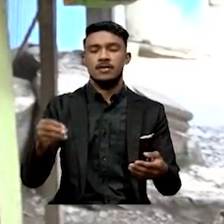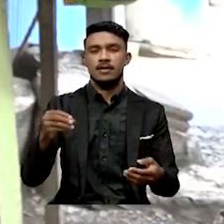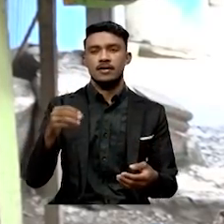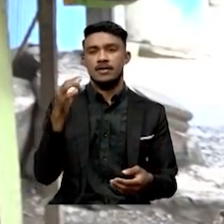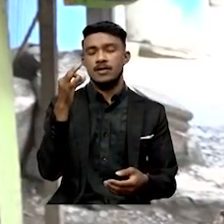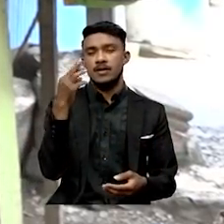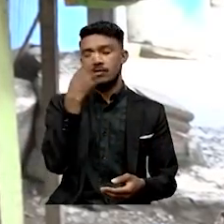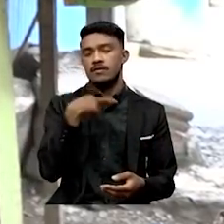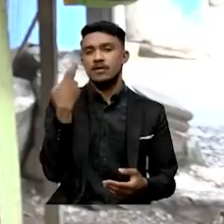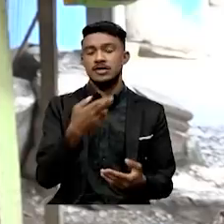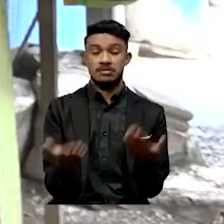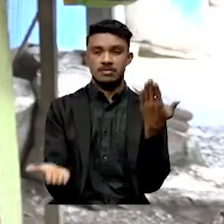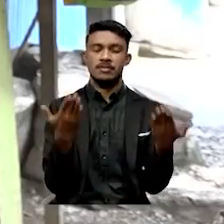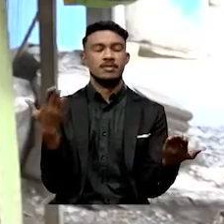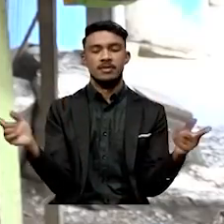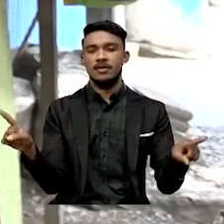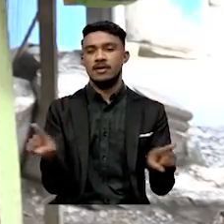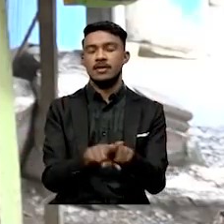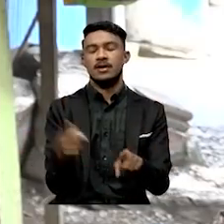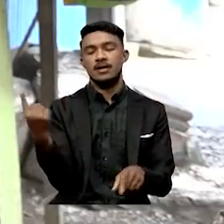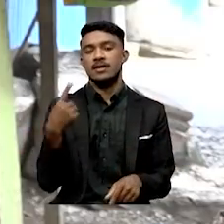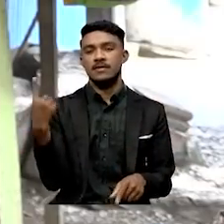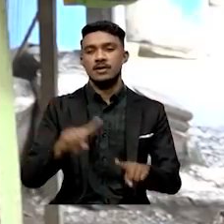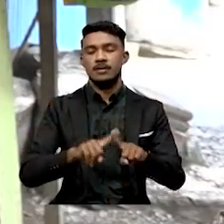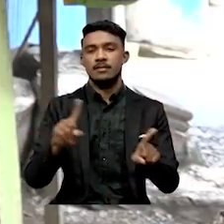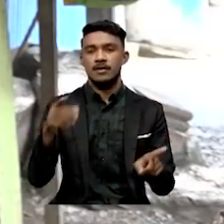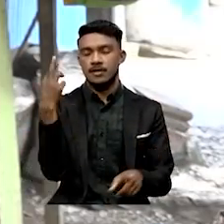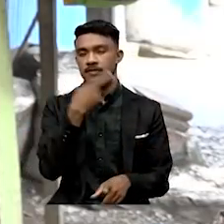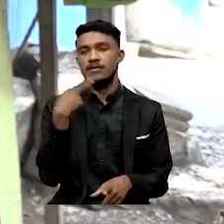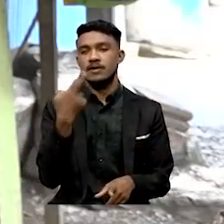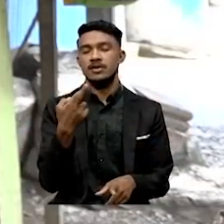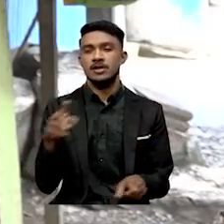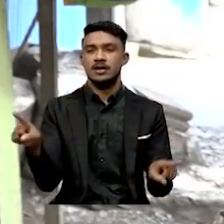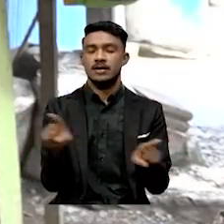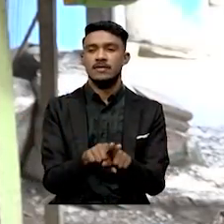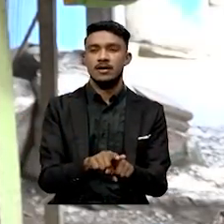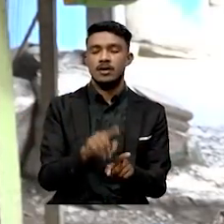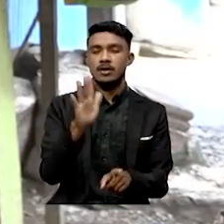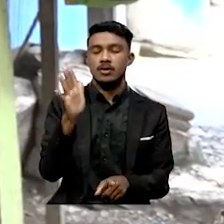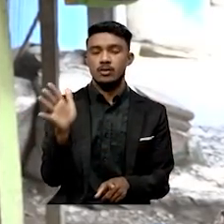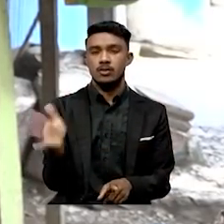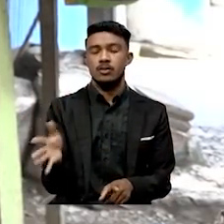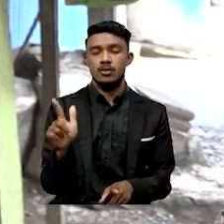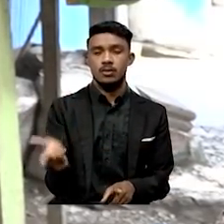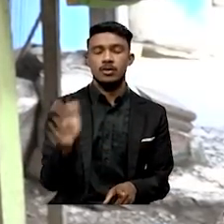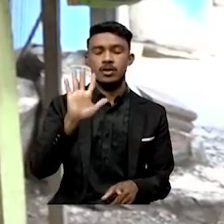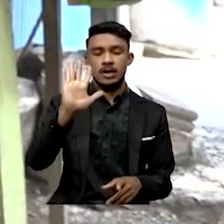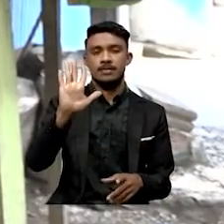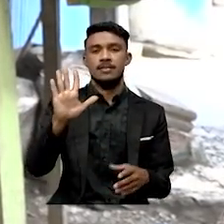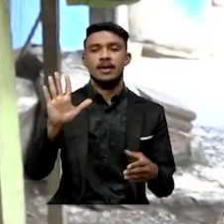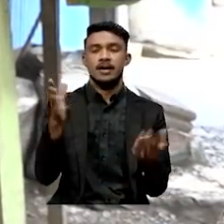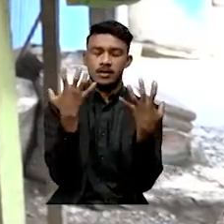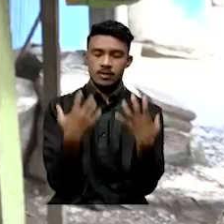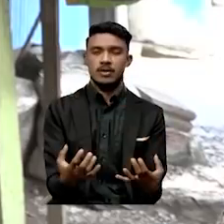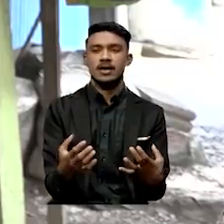tuan agora si sebab posnya si saya bahwe amputi 25 kilo na agora saya bahwe 13,50 sen 13 kuarter nama